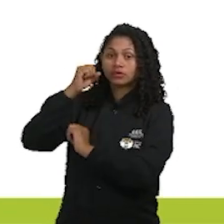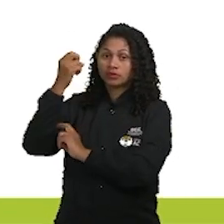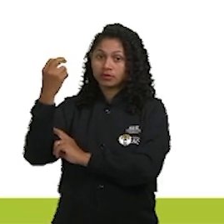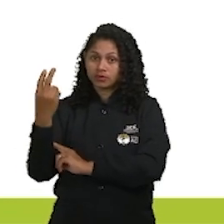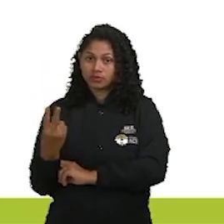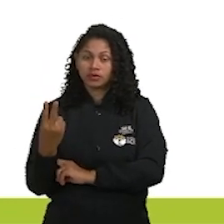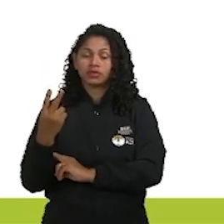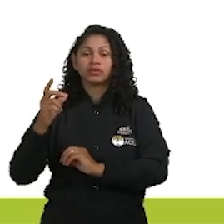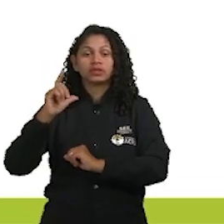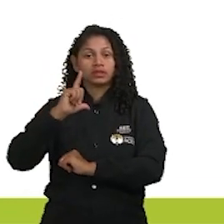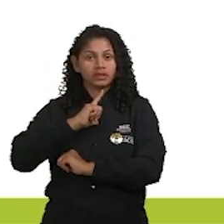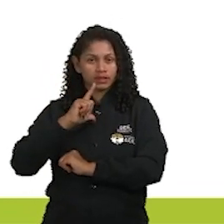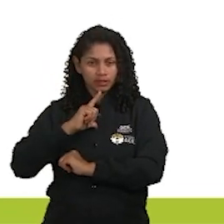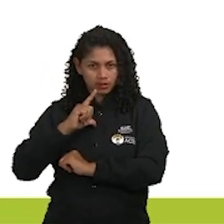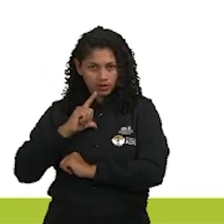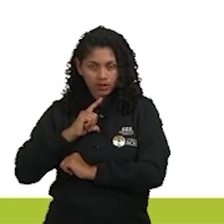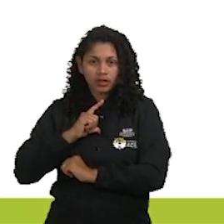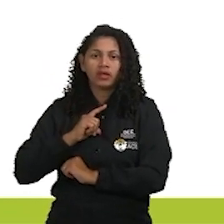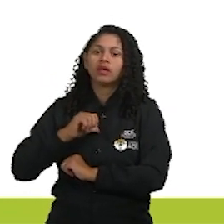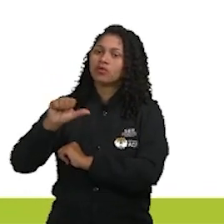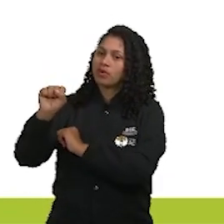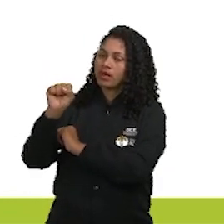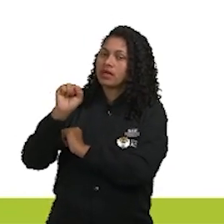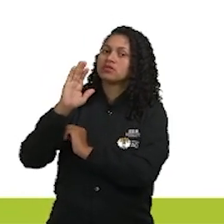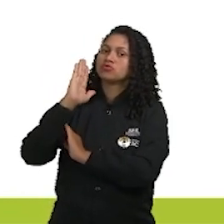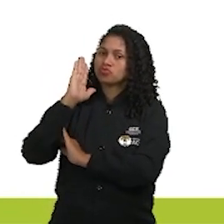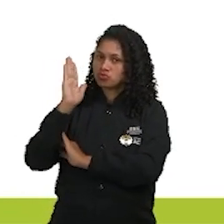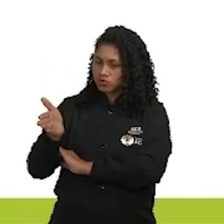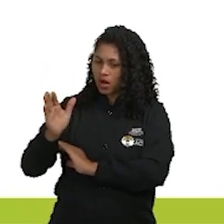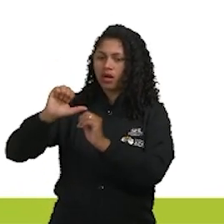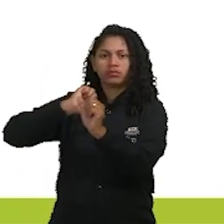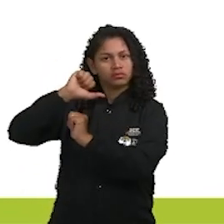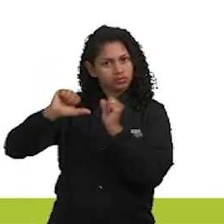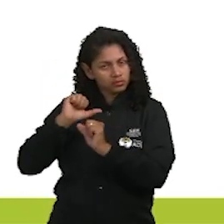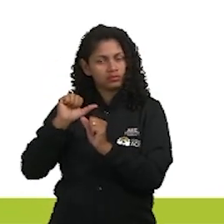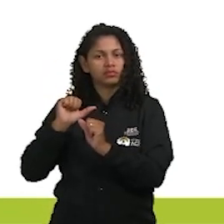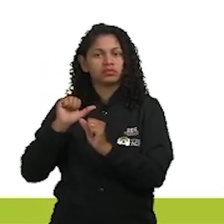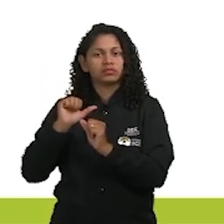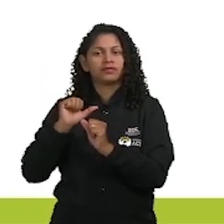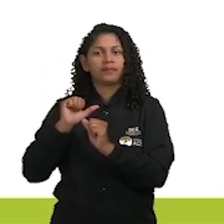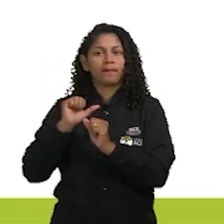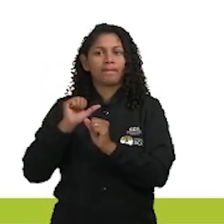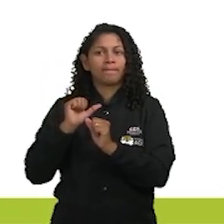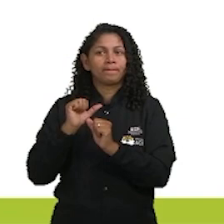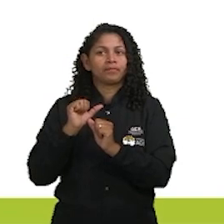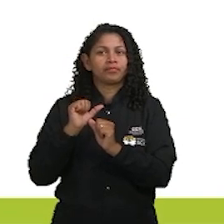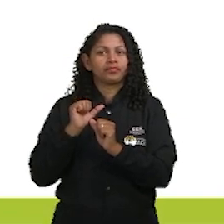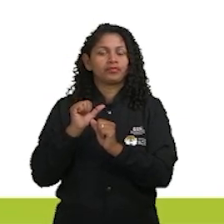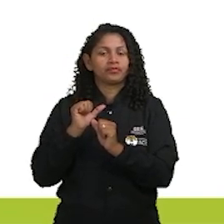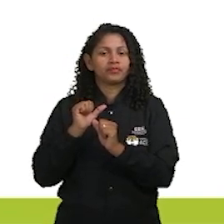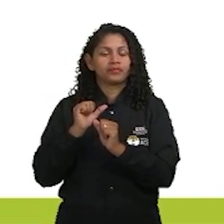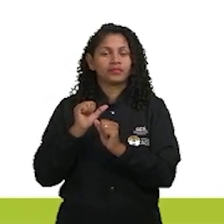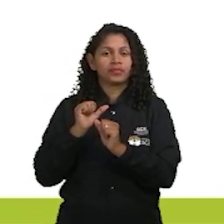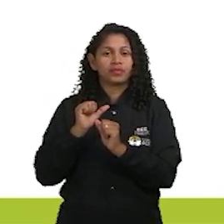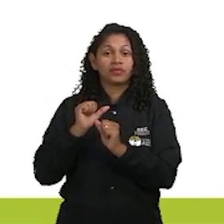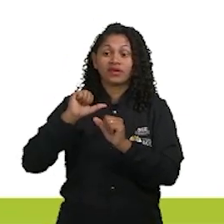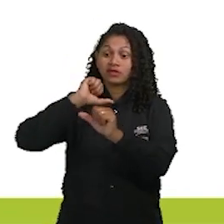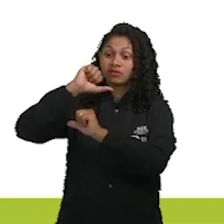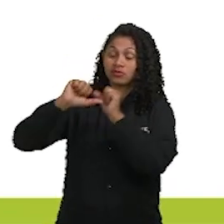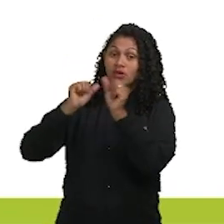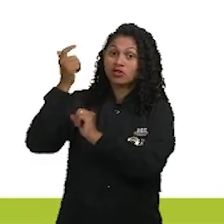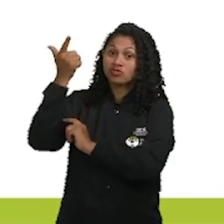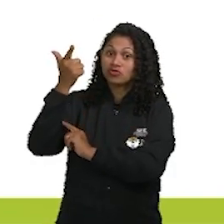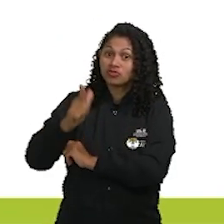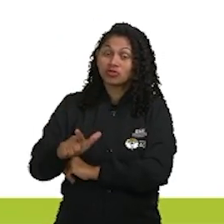aí esse corante já modificado, que vai se transformar em uma reação onde